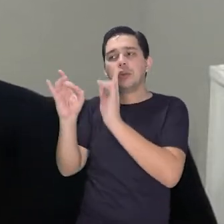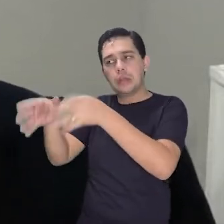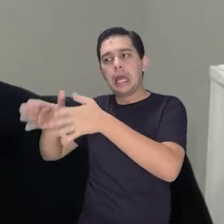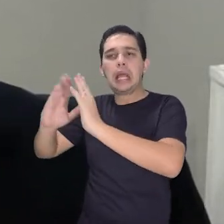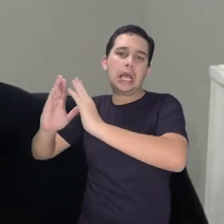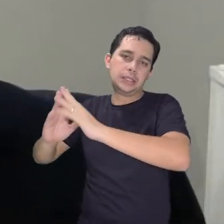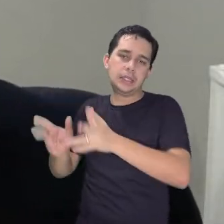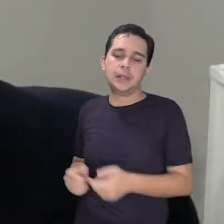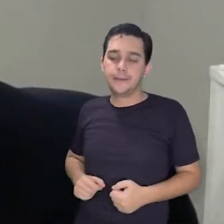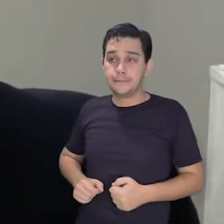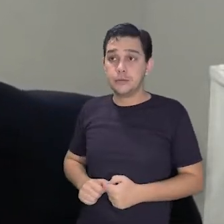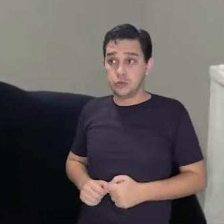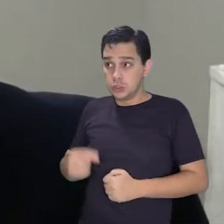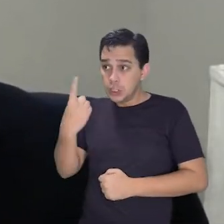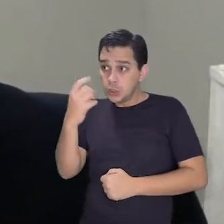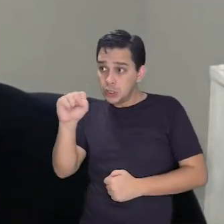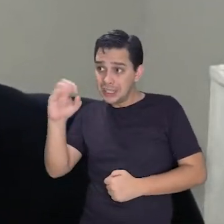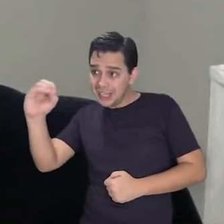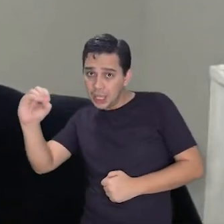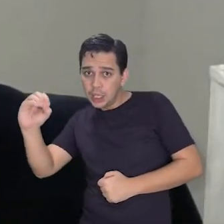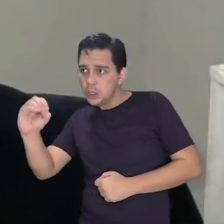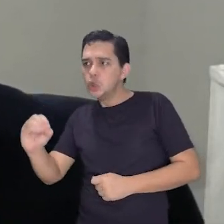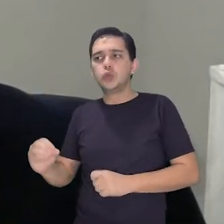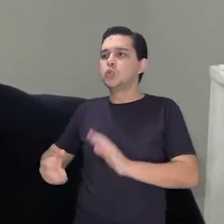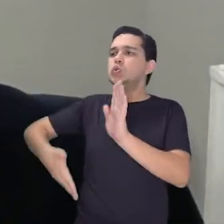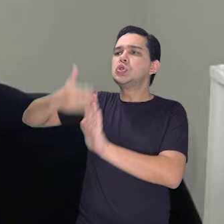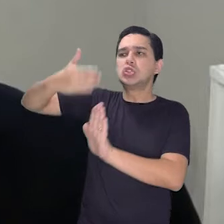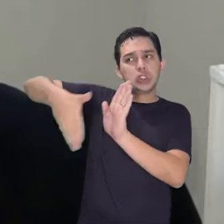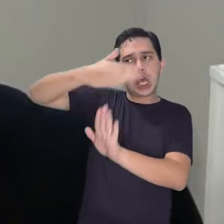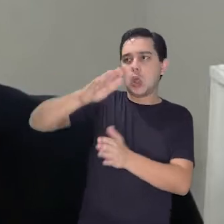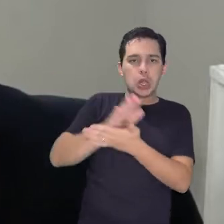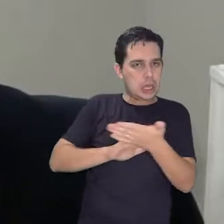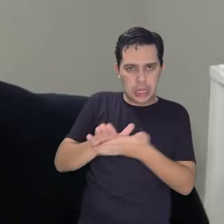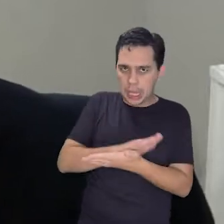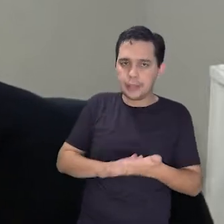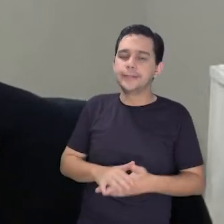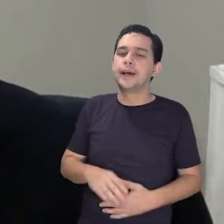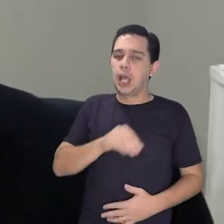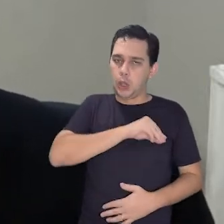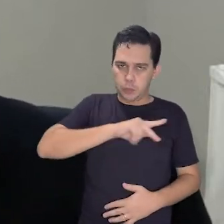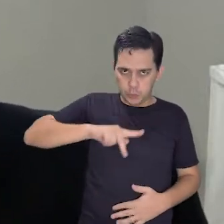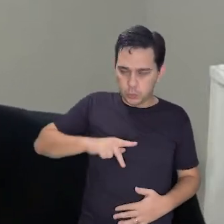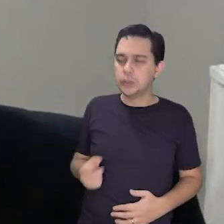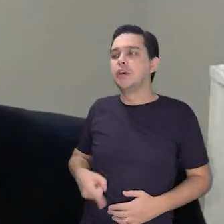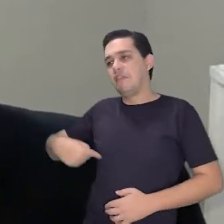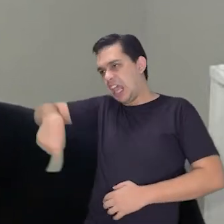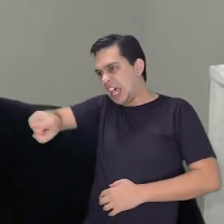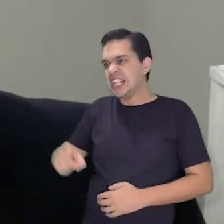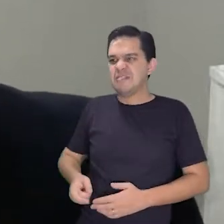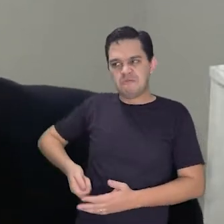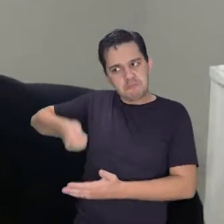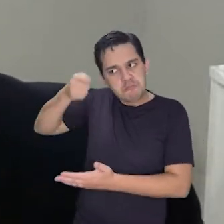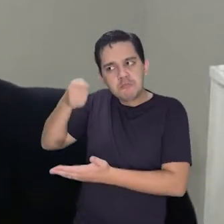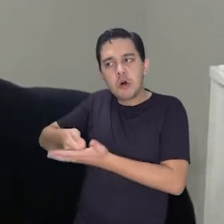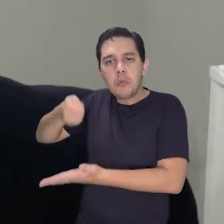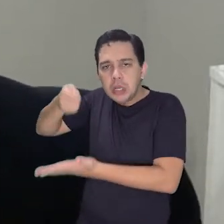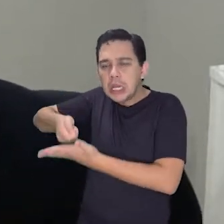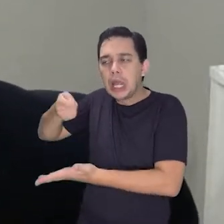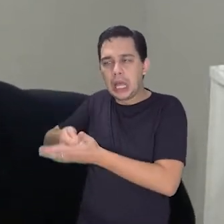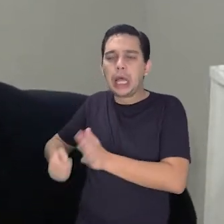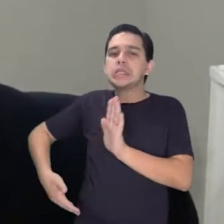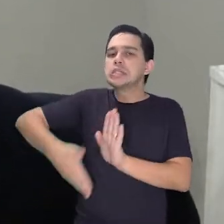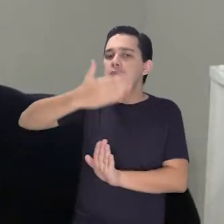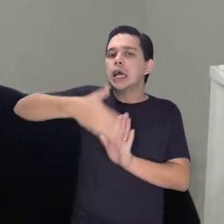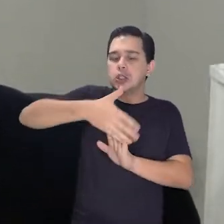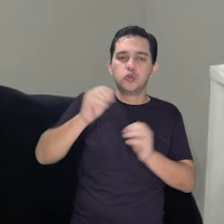dias, então o poder público estará autorizado a promover a desocupação forçada com uso de força policial, porém